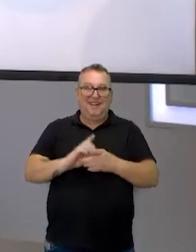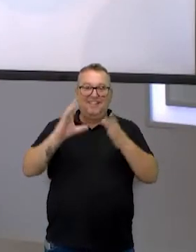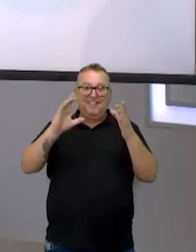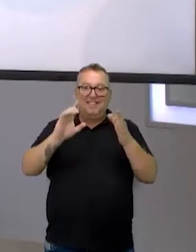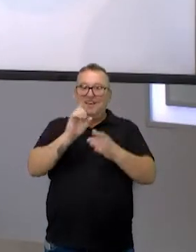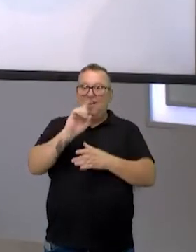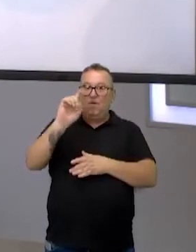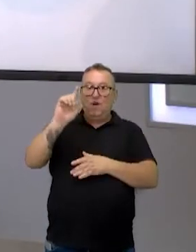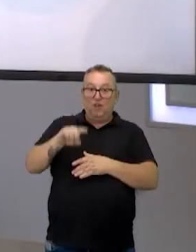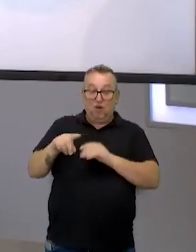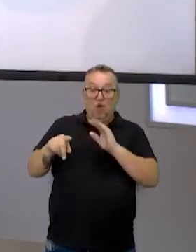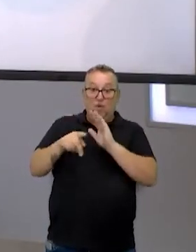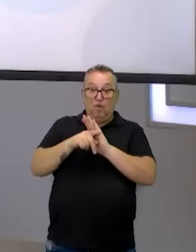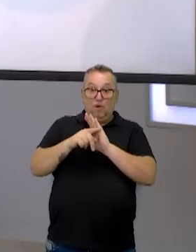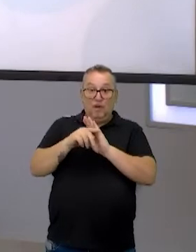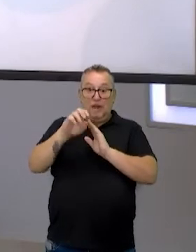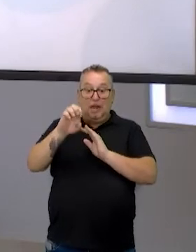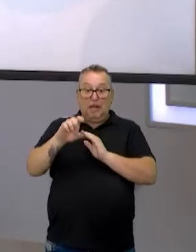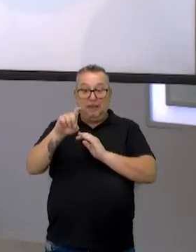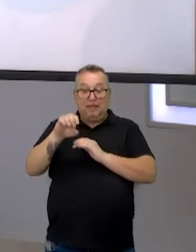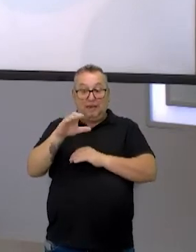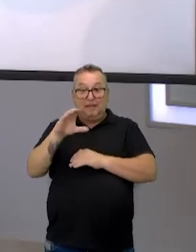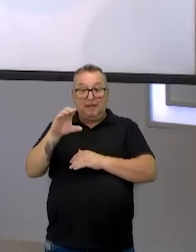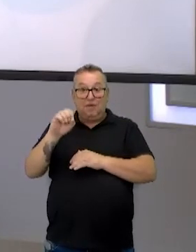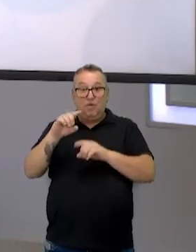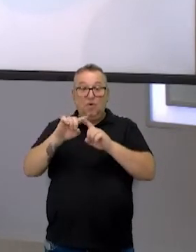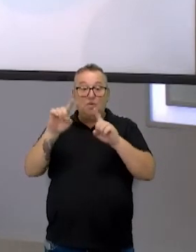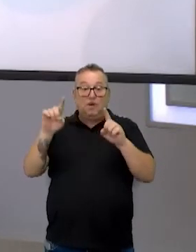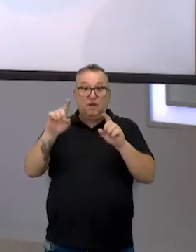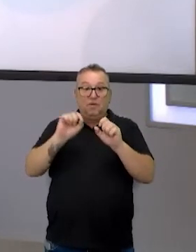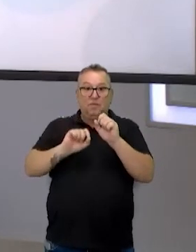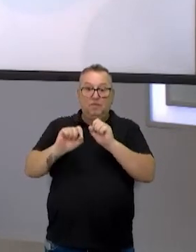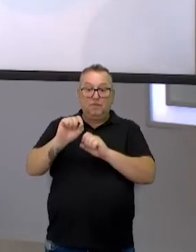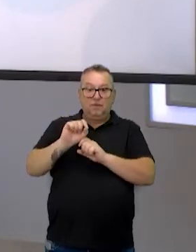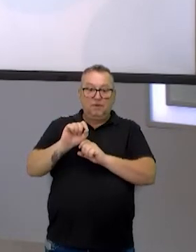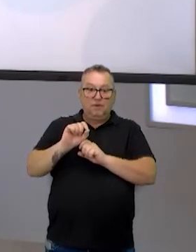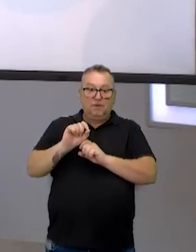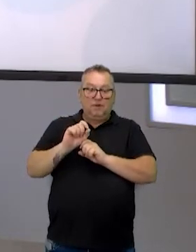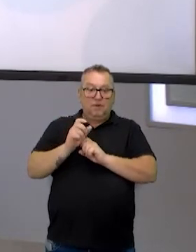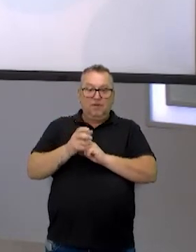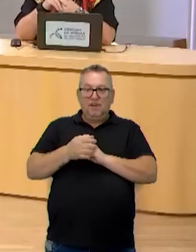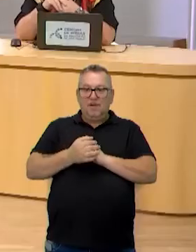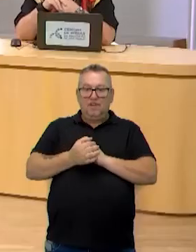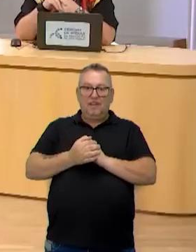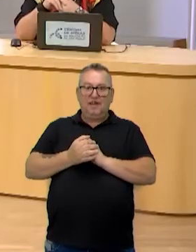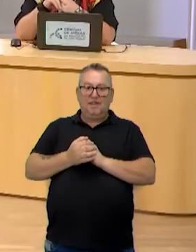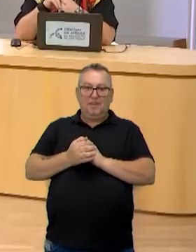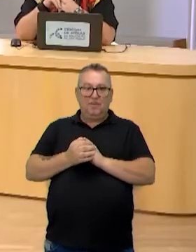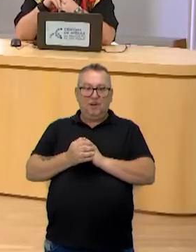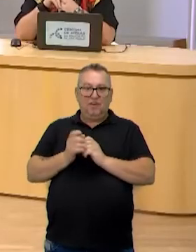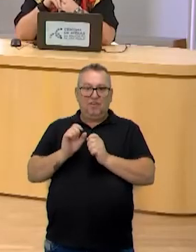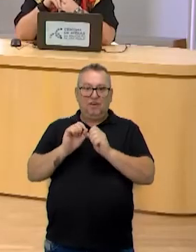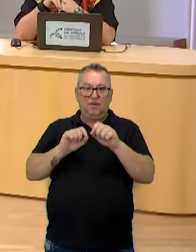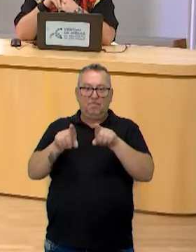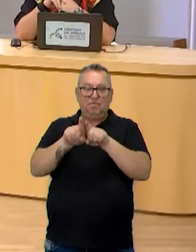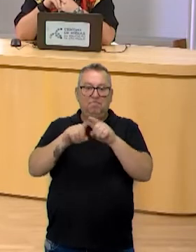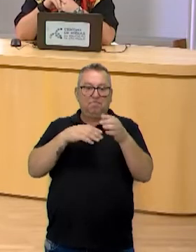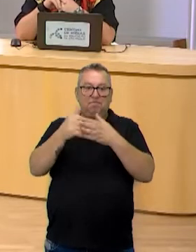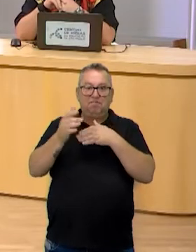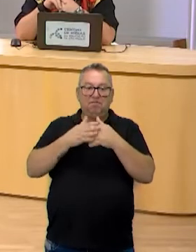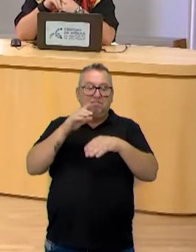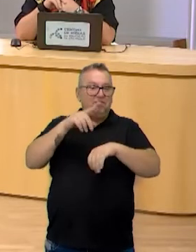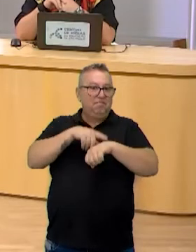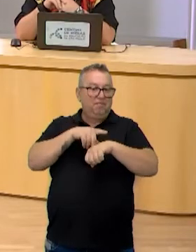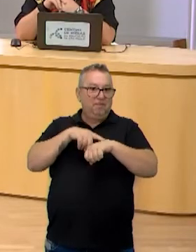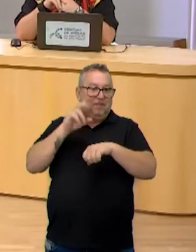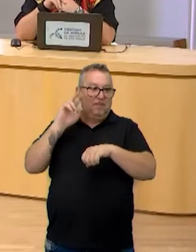não só é a exceção, mas, Russão, se ela não for bem cuidada, ela acaba de novo, não é isso? A qualquer momento, né? Pois é, a gente